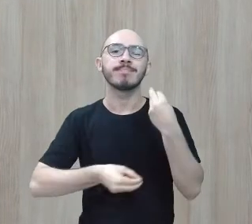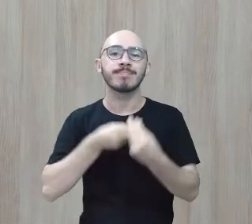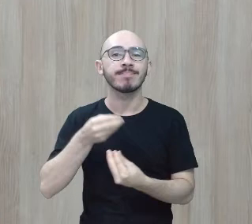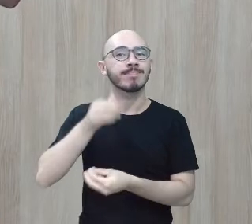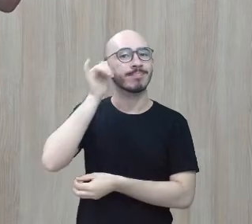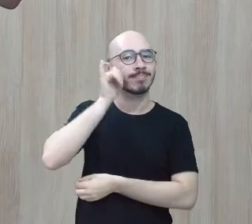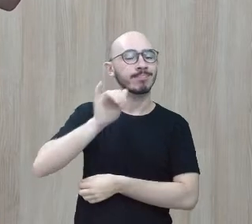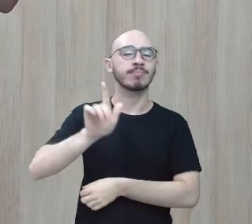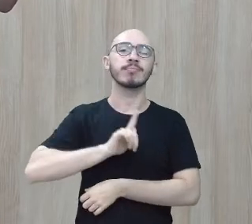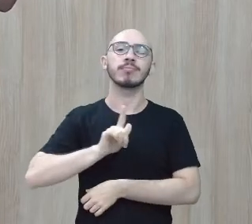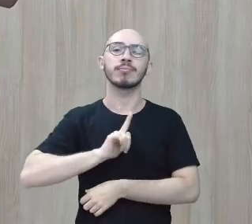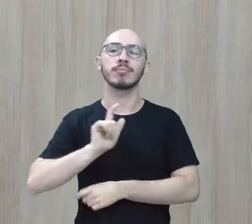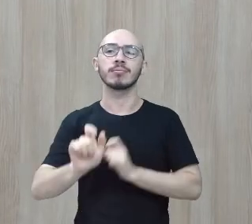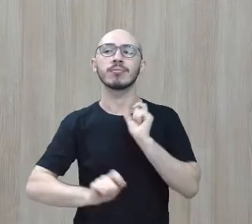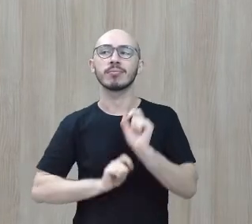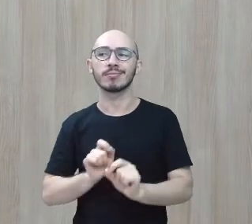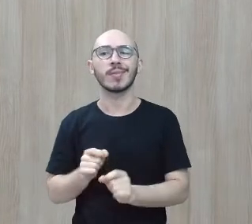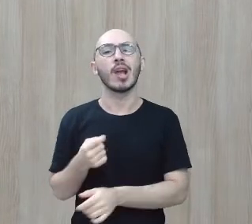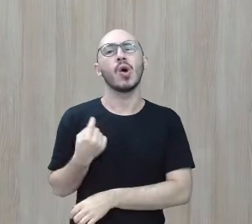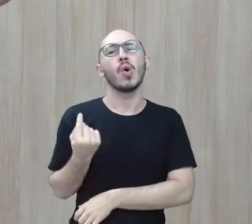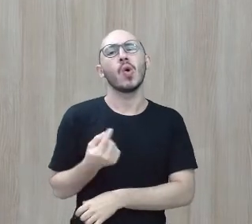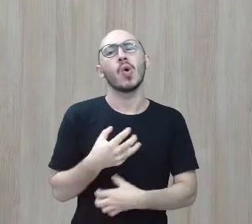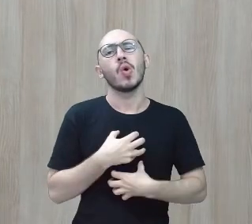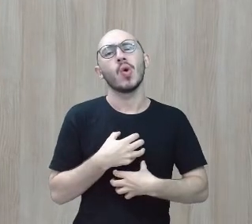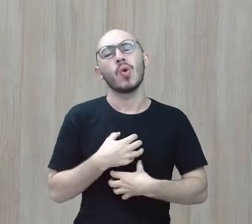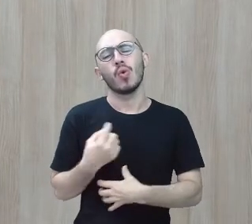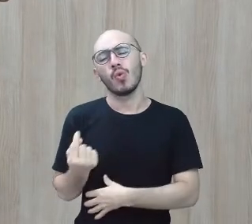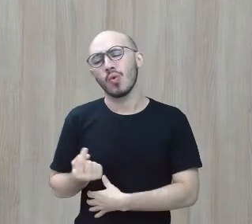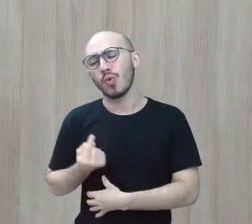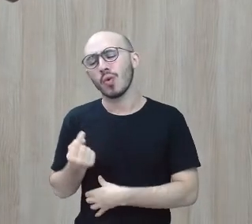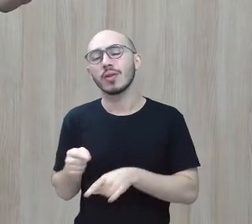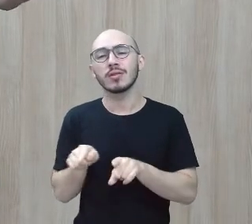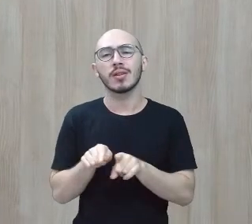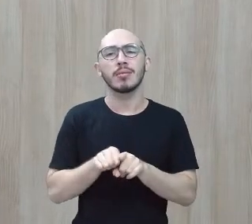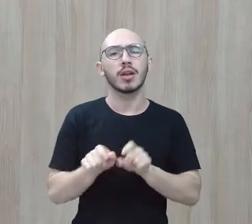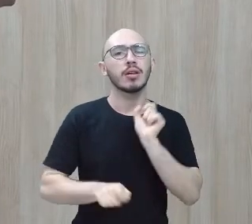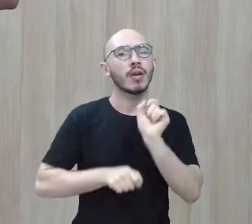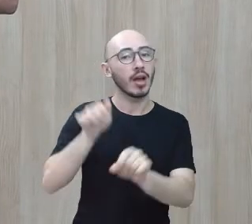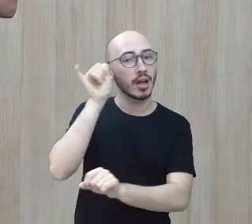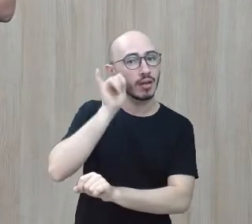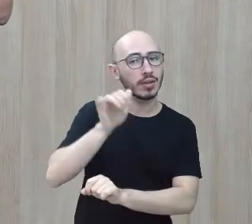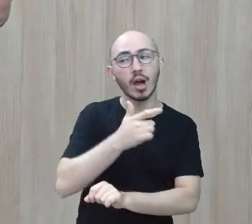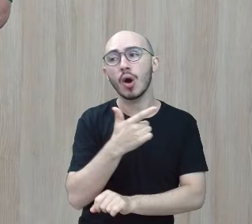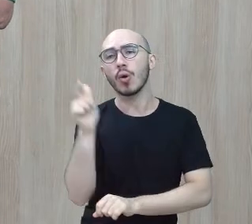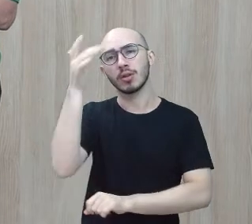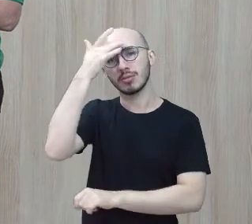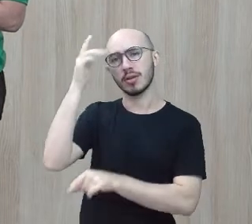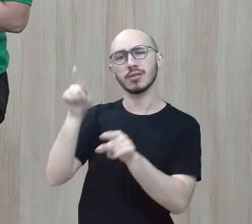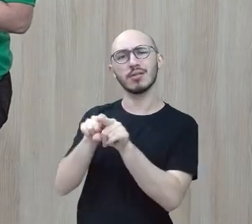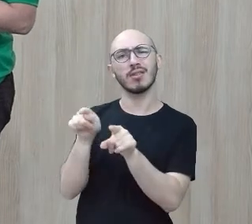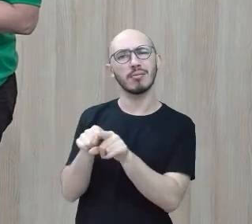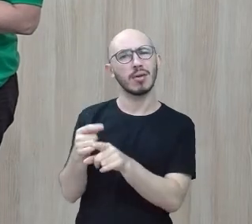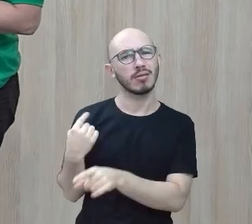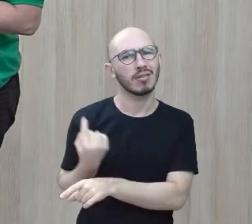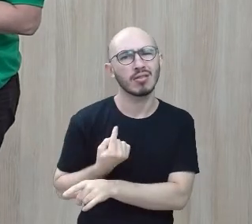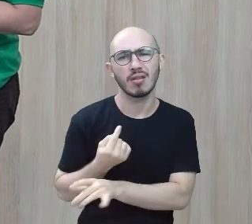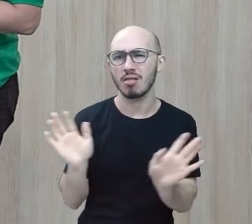que venhamos estar tão solitários e também evitar que outros vivenciem a solidão com